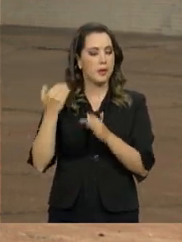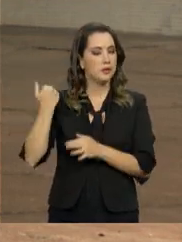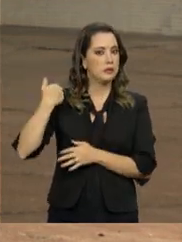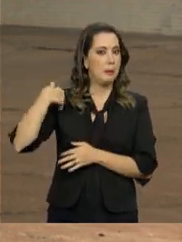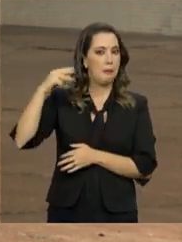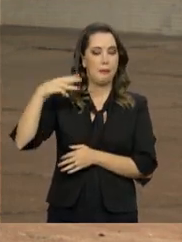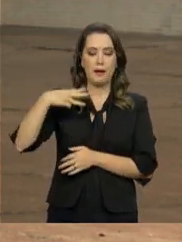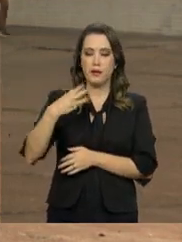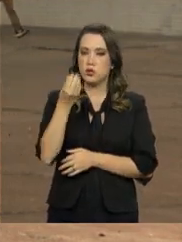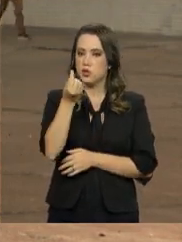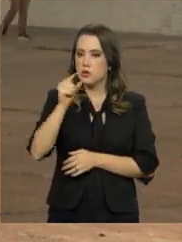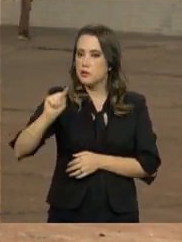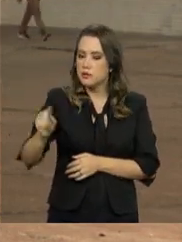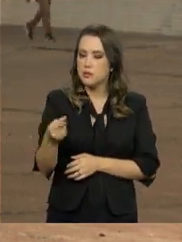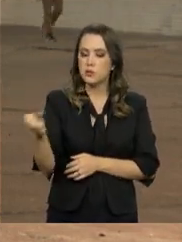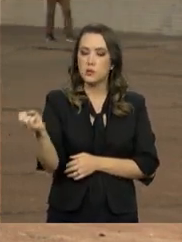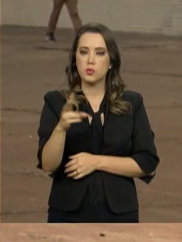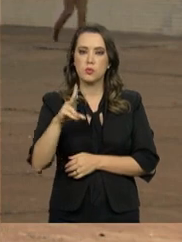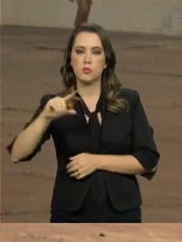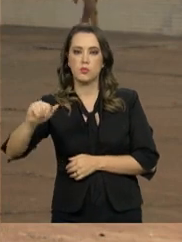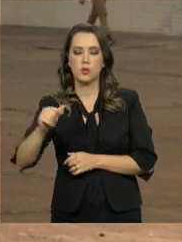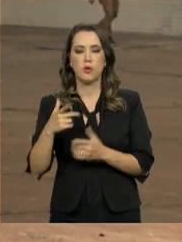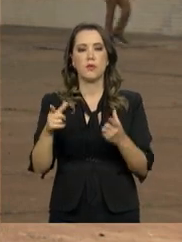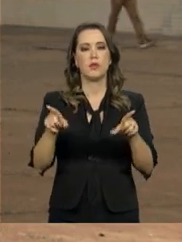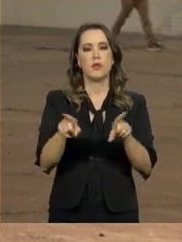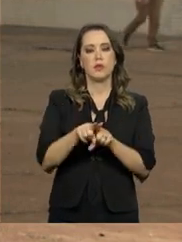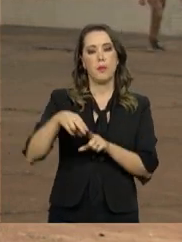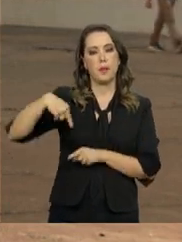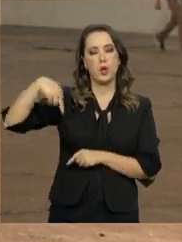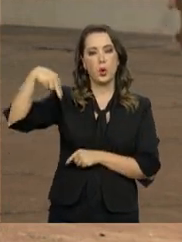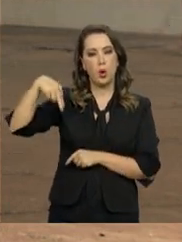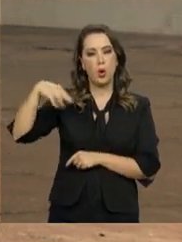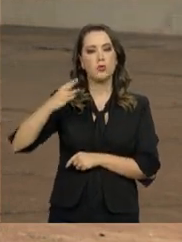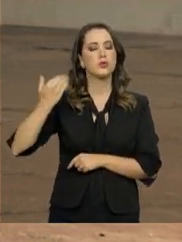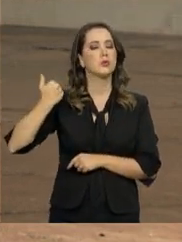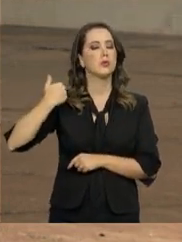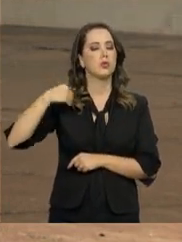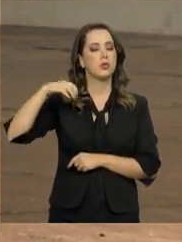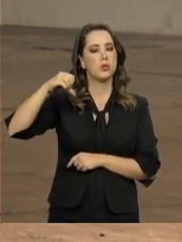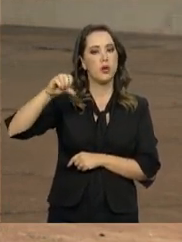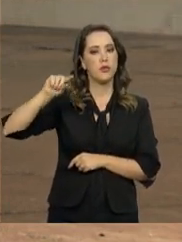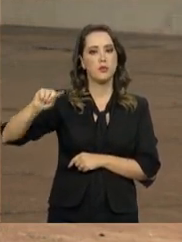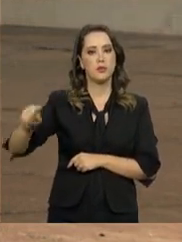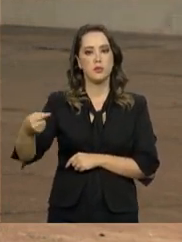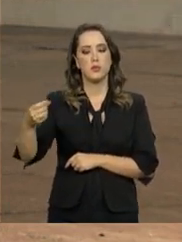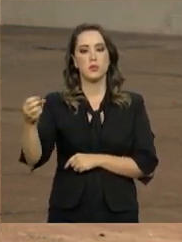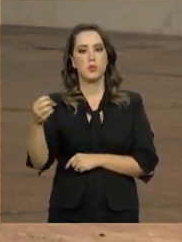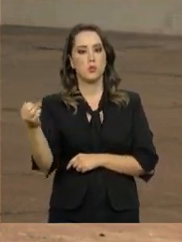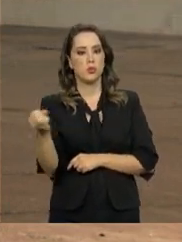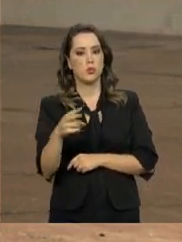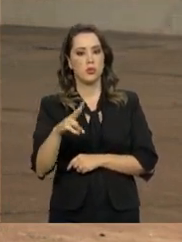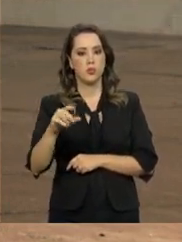36 mil novas vagas, e com a região Norte, com mais de 9 mil novos postos de trabalho.